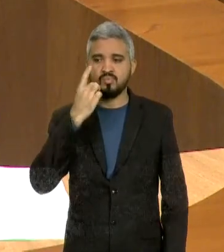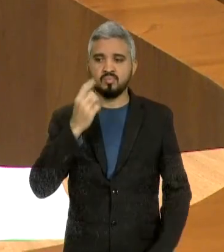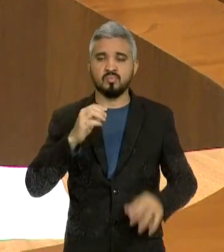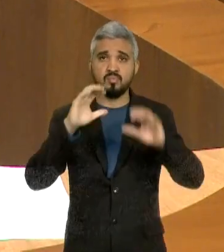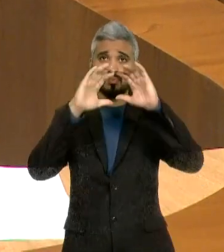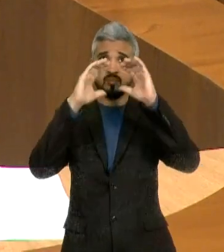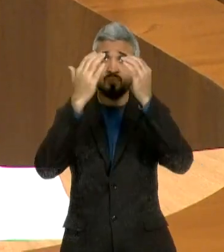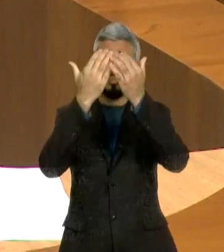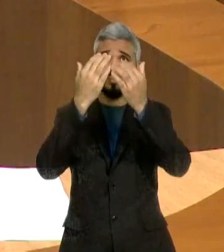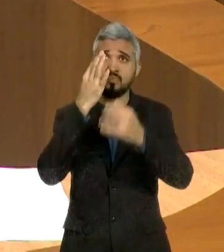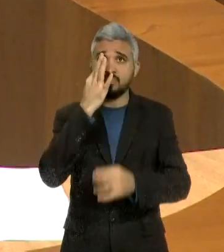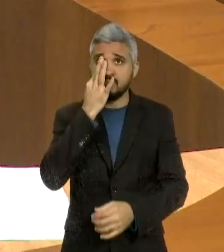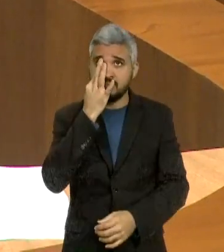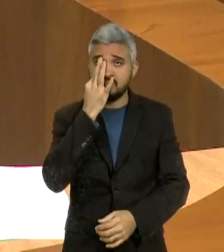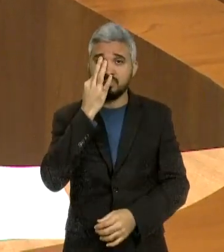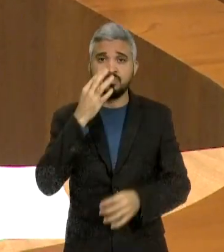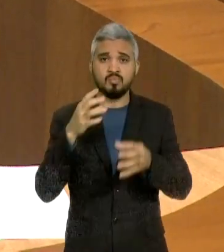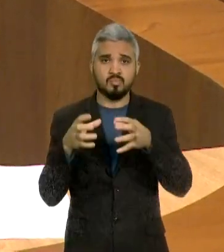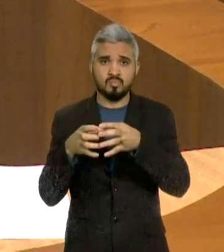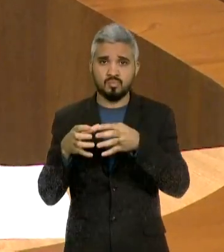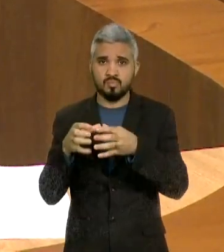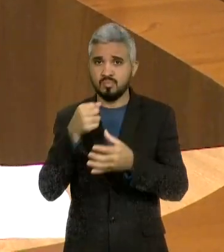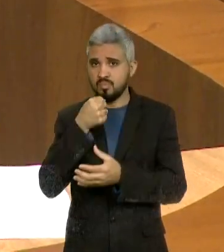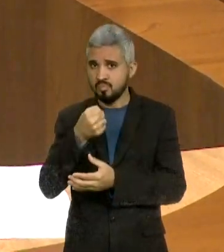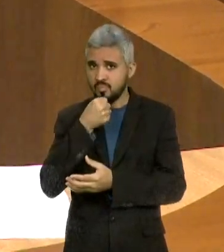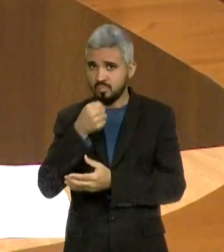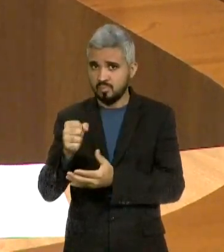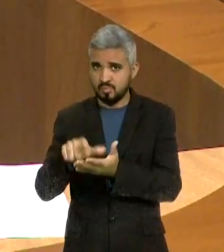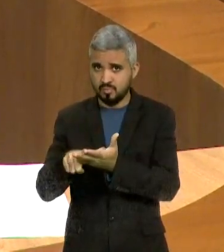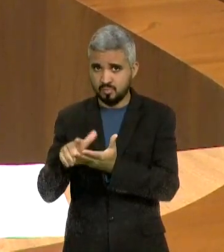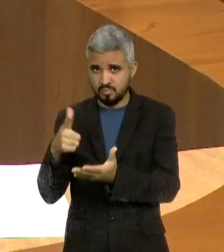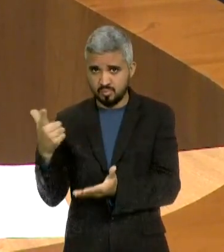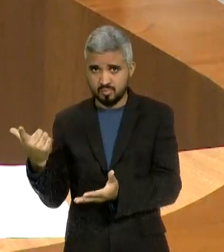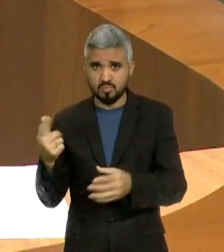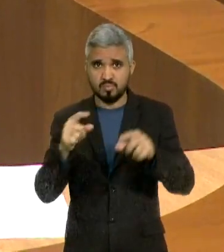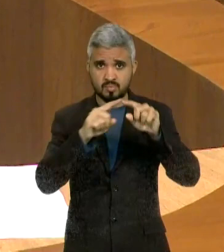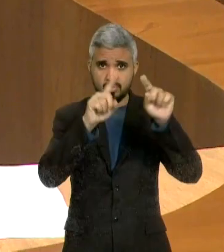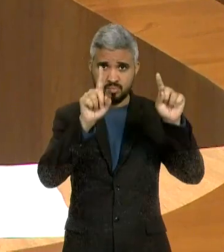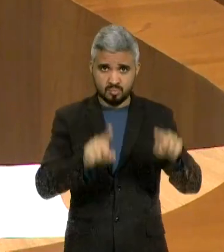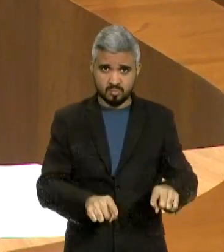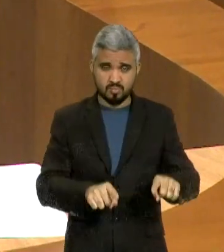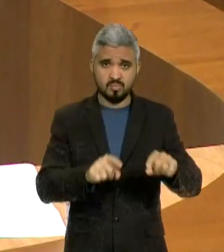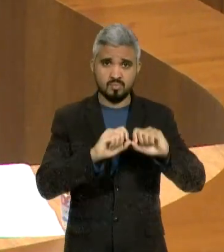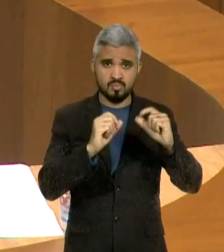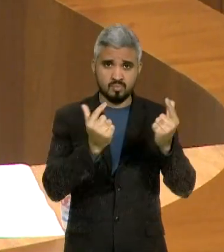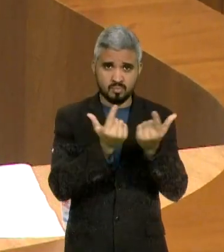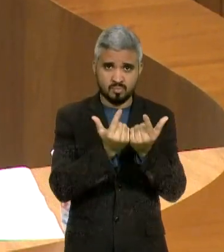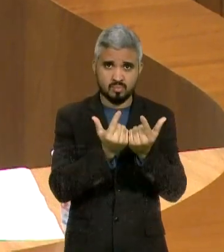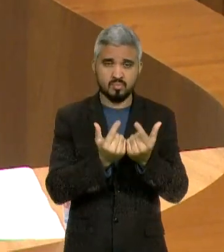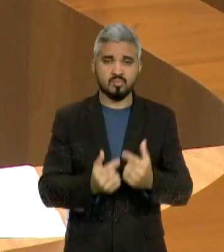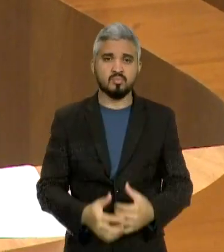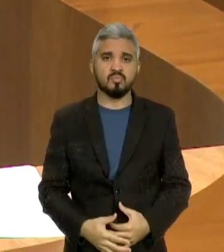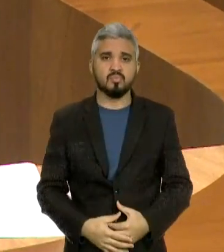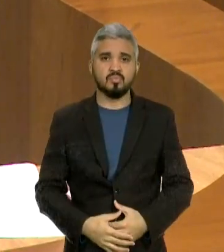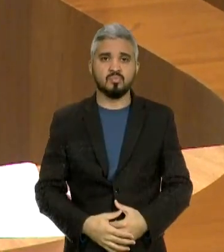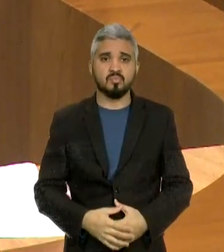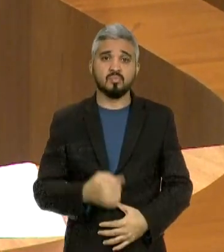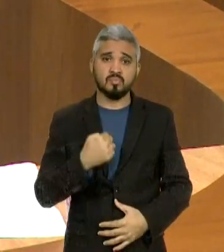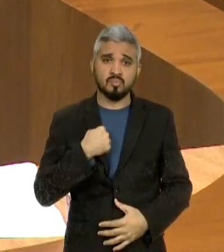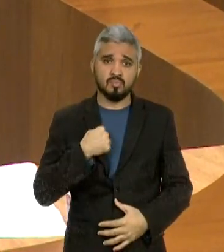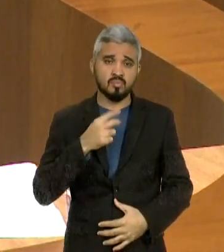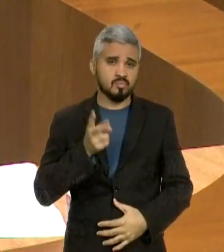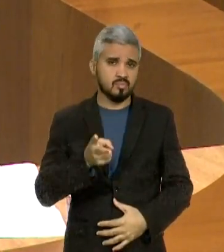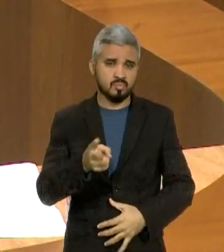galeria, imprensa, funcionários da casa, e como eu sempre gosto de falar, Deus